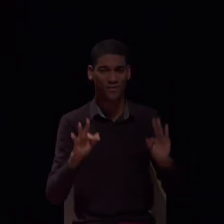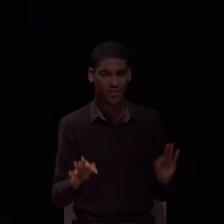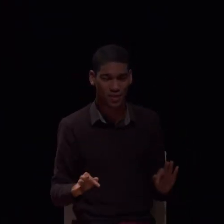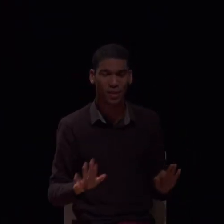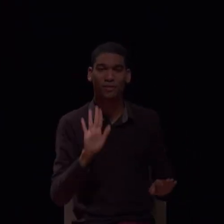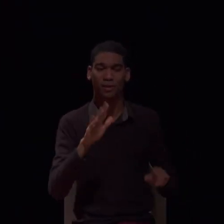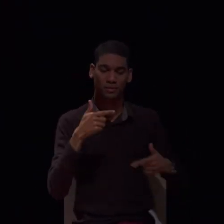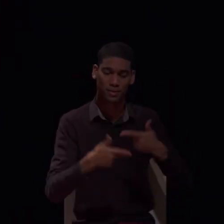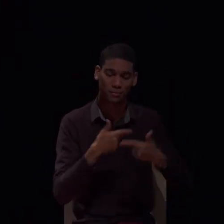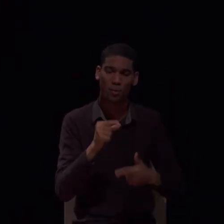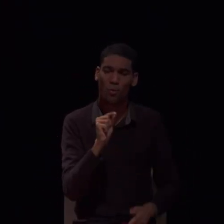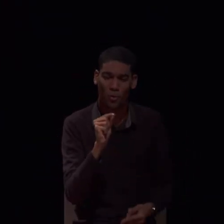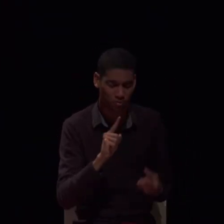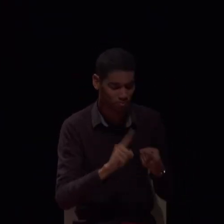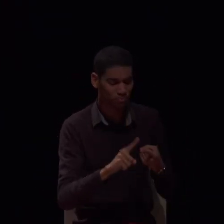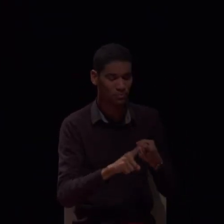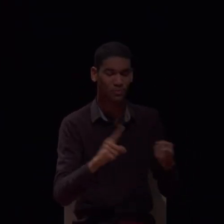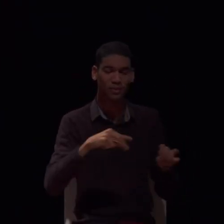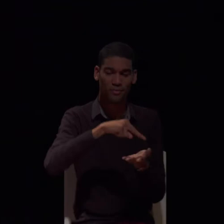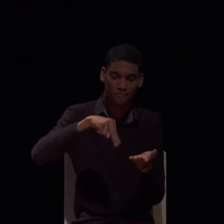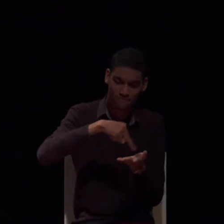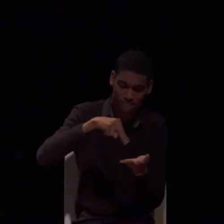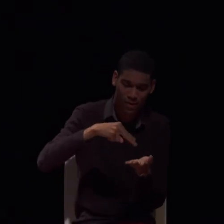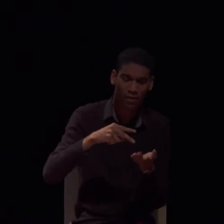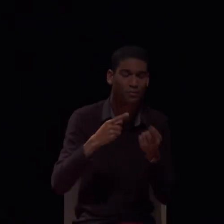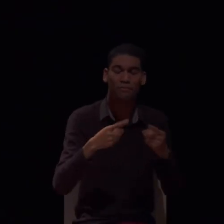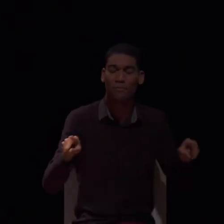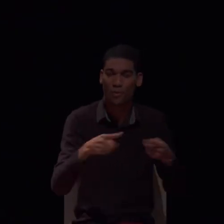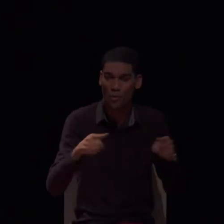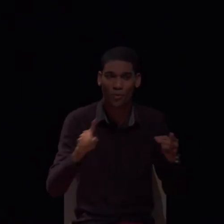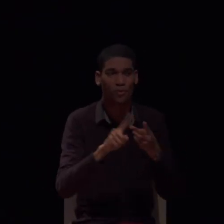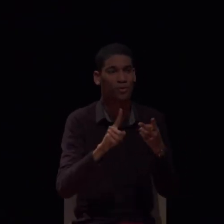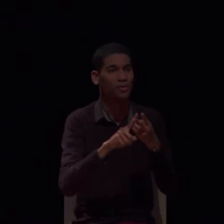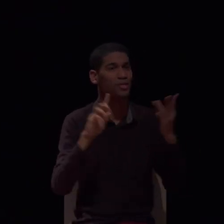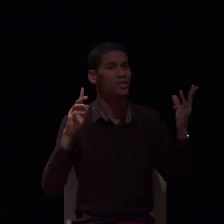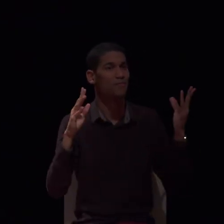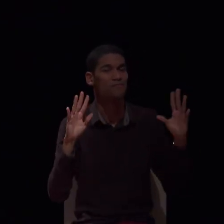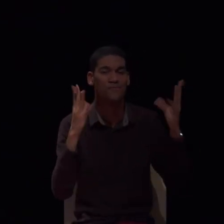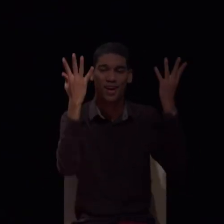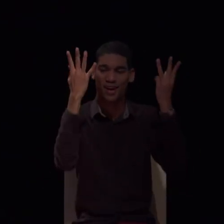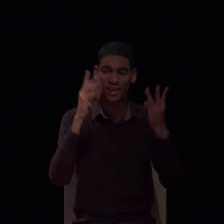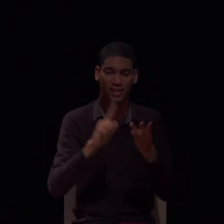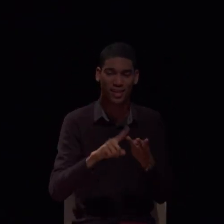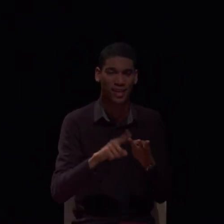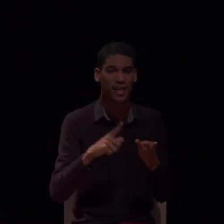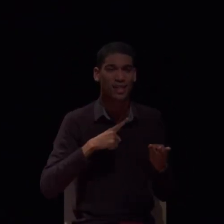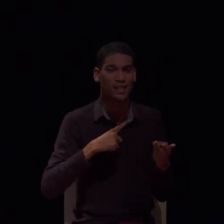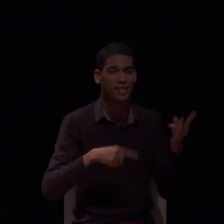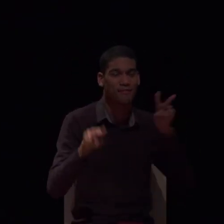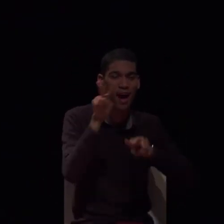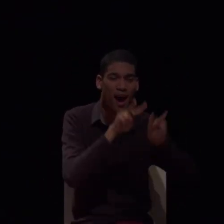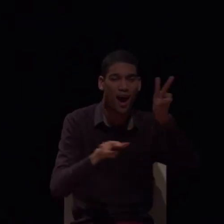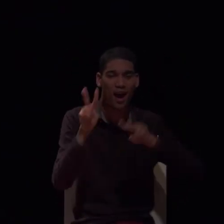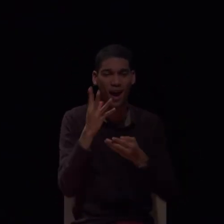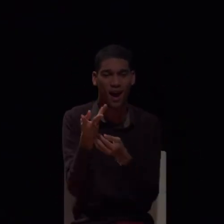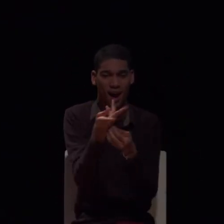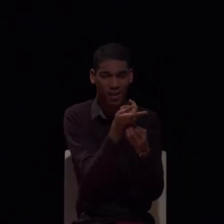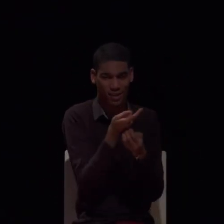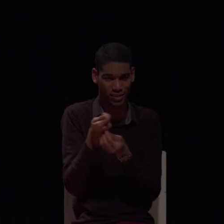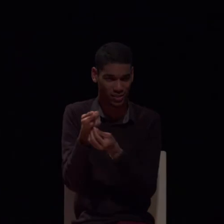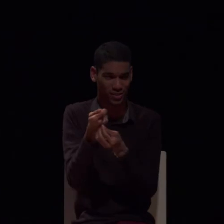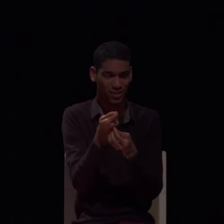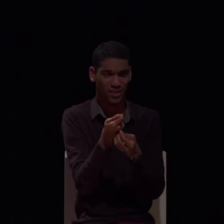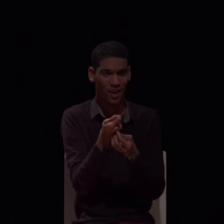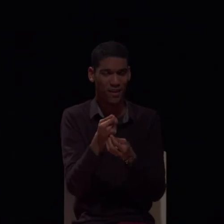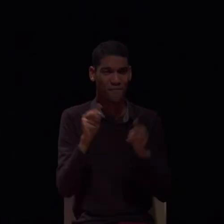e com essas festas como espaços de resistência a gente trabalhou com as artes visuais e essa perspectiva de